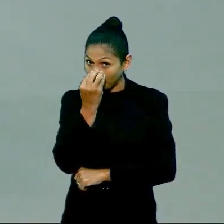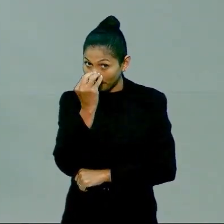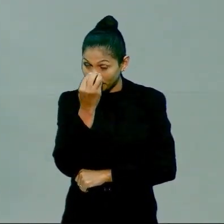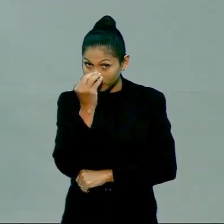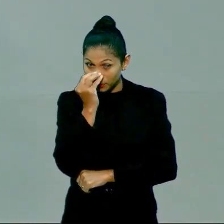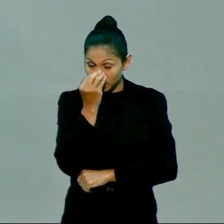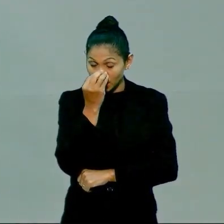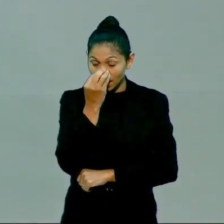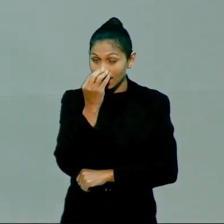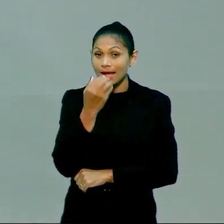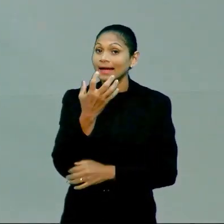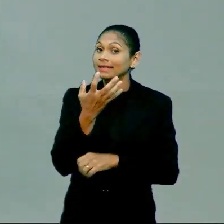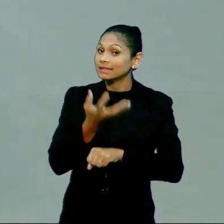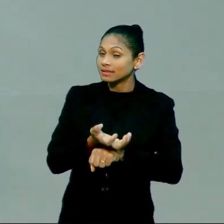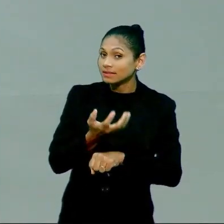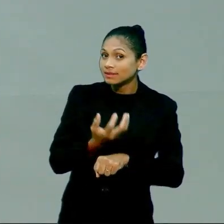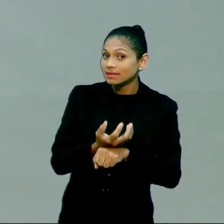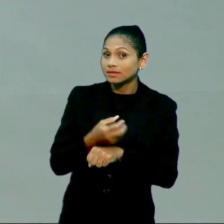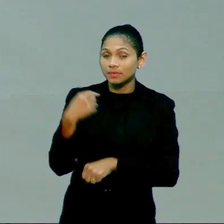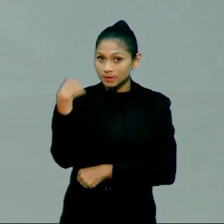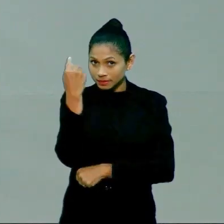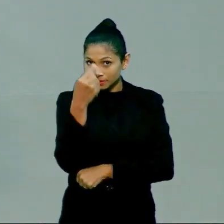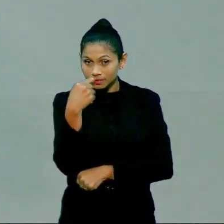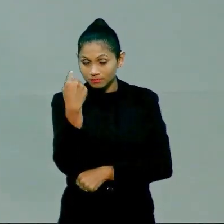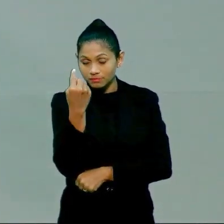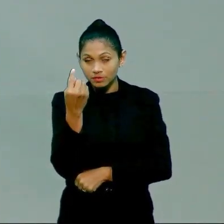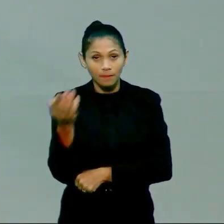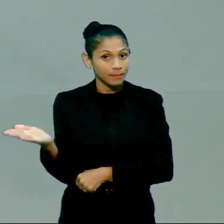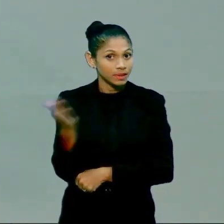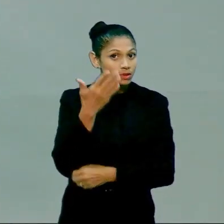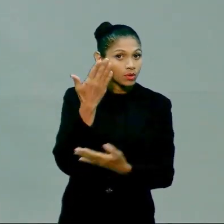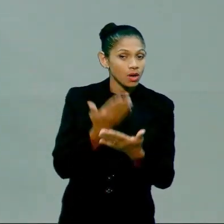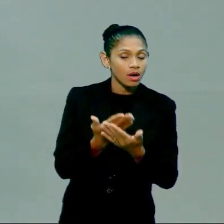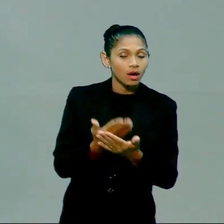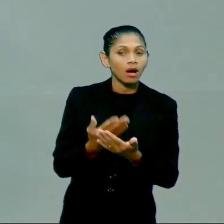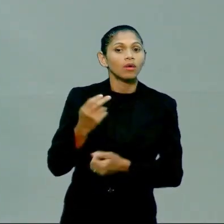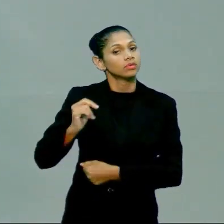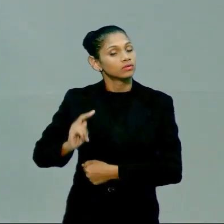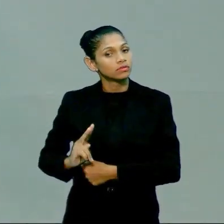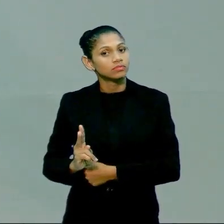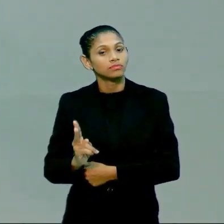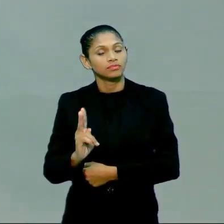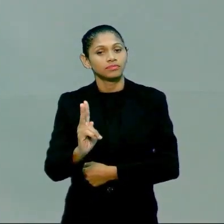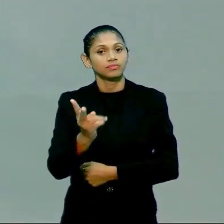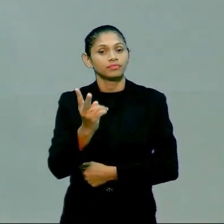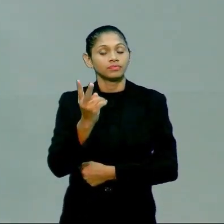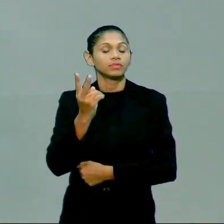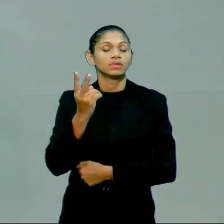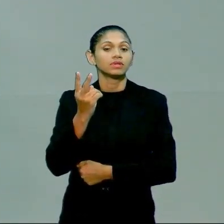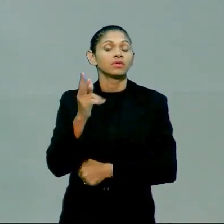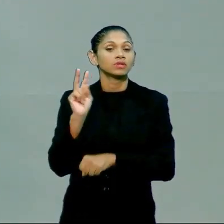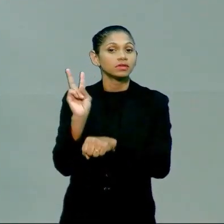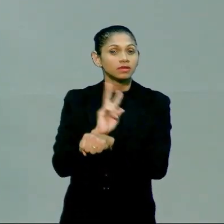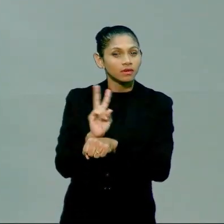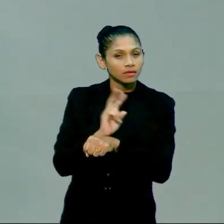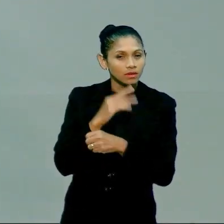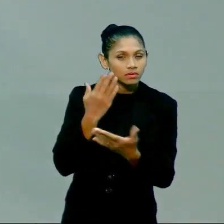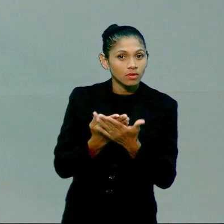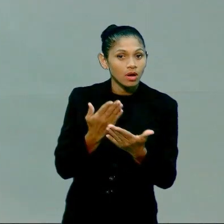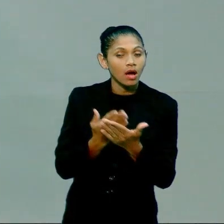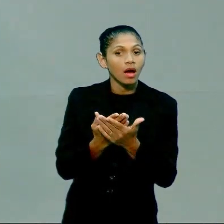de língua espanhola, e vamos para mais uma aula, galera, dando sequência aí, né, a essas nossas videoaulas aí para o